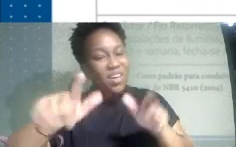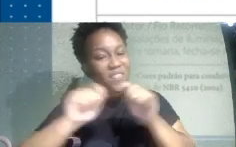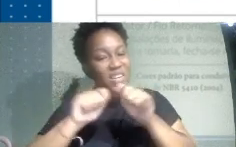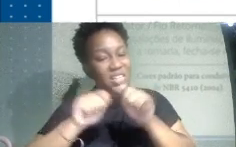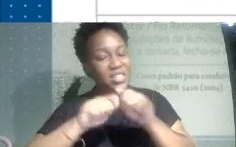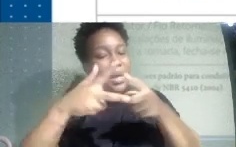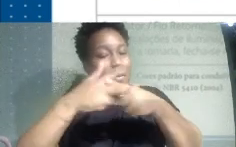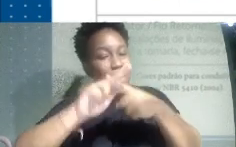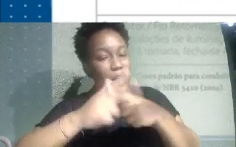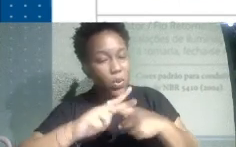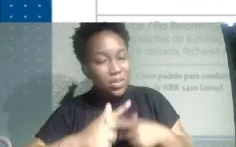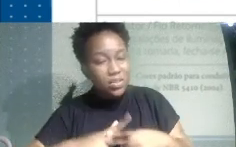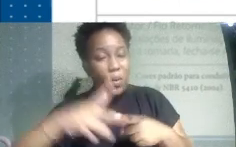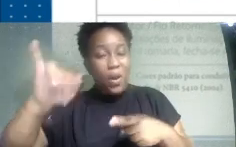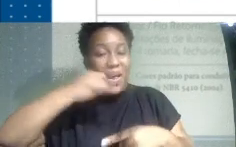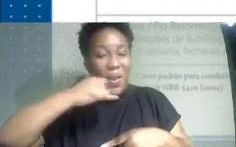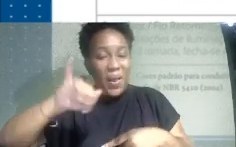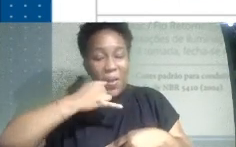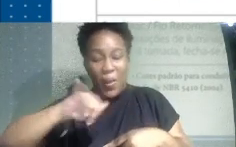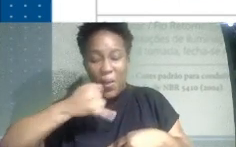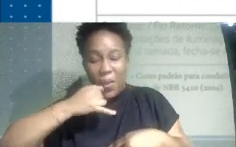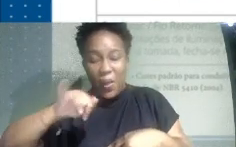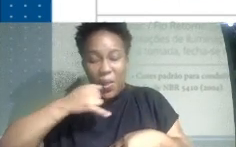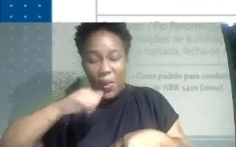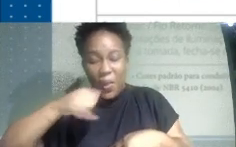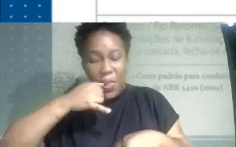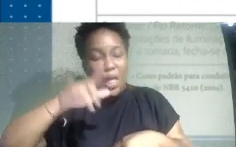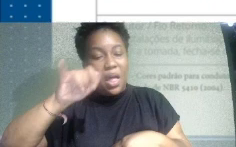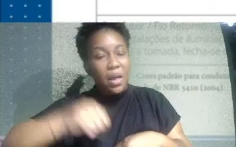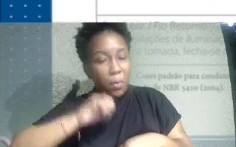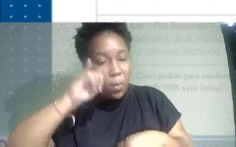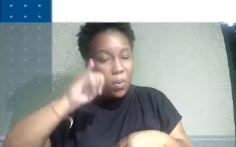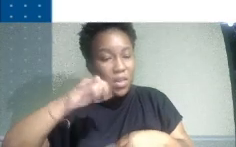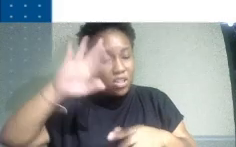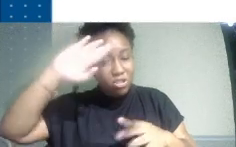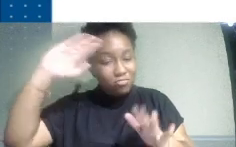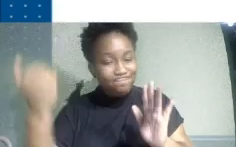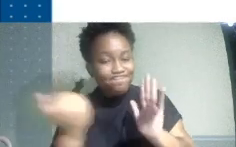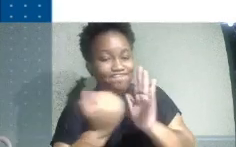inspeção da nossa rede elétrica. Então é interessante sim seguir as normativas, ok?